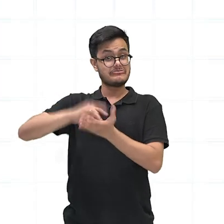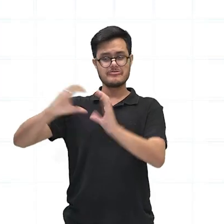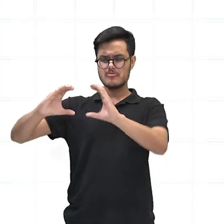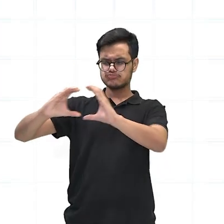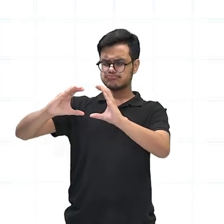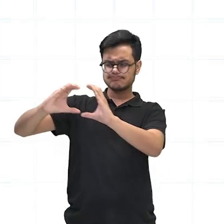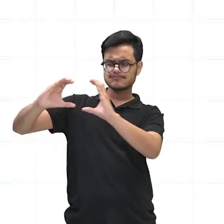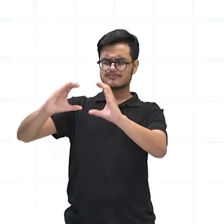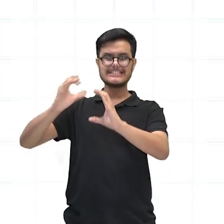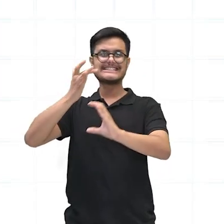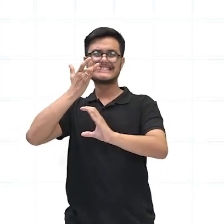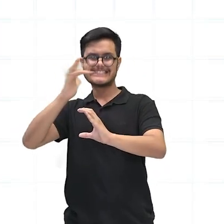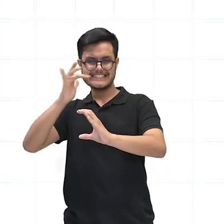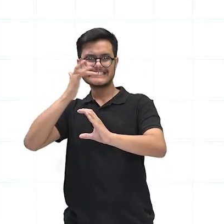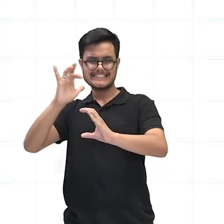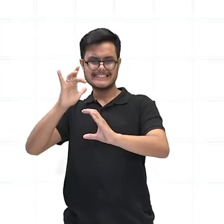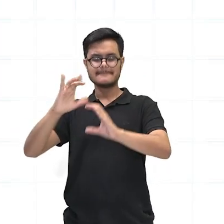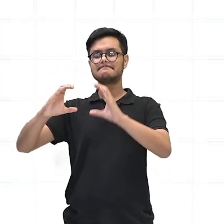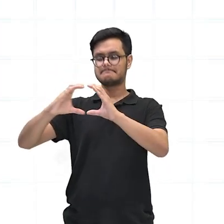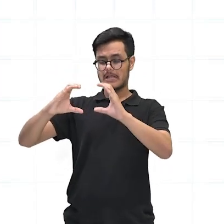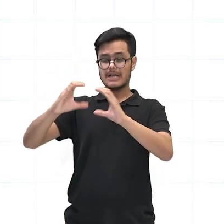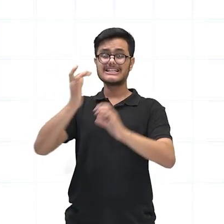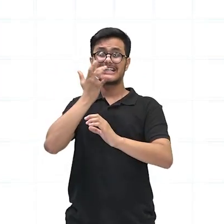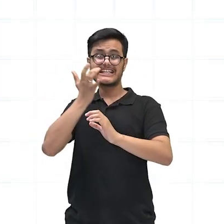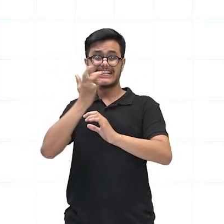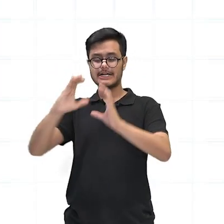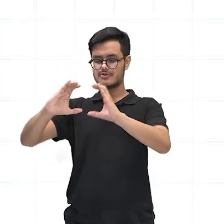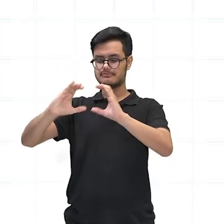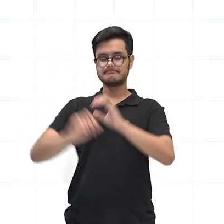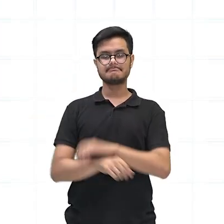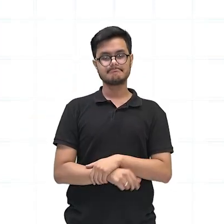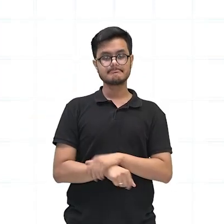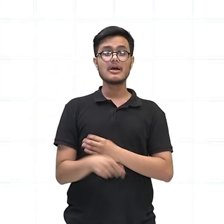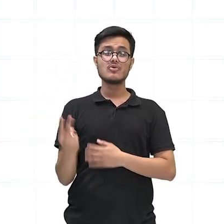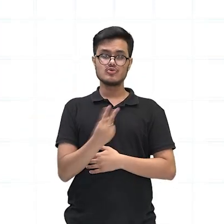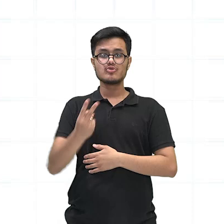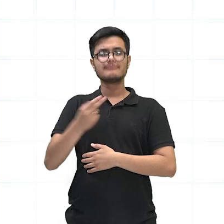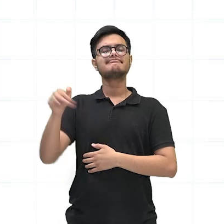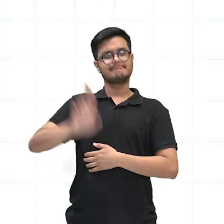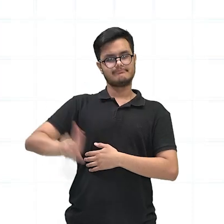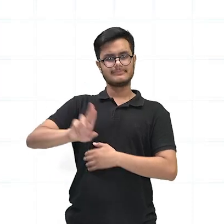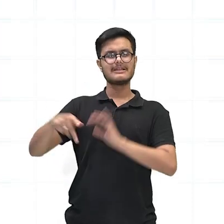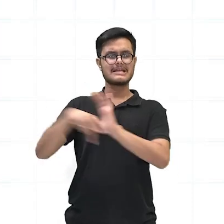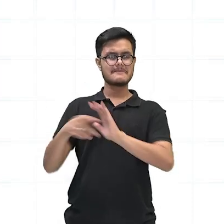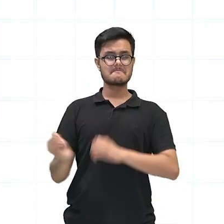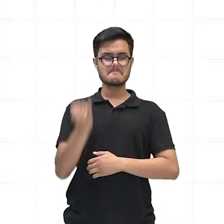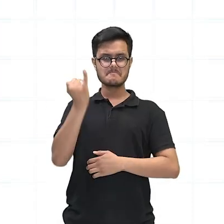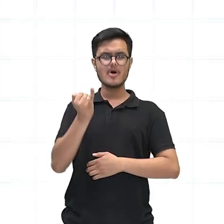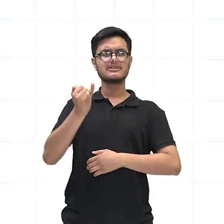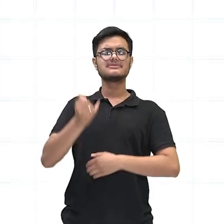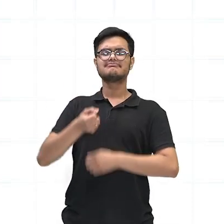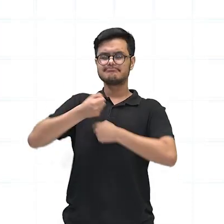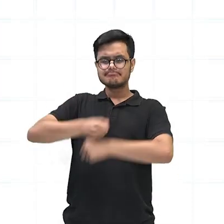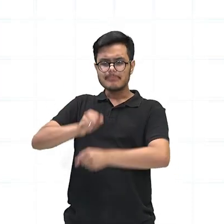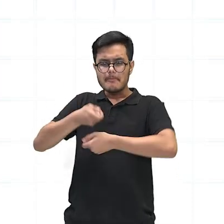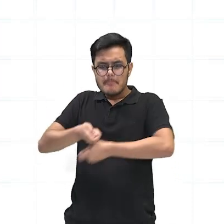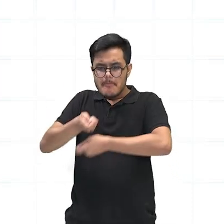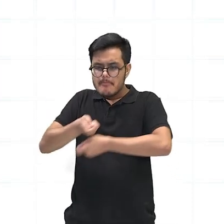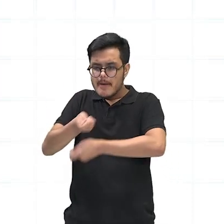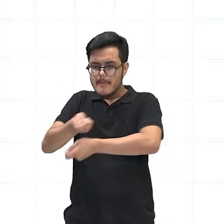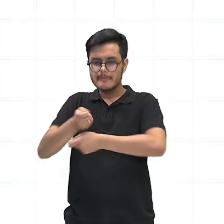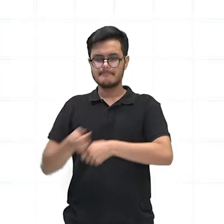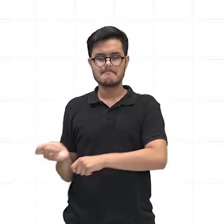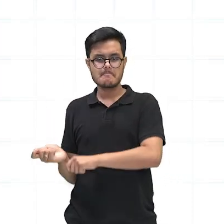de cortiça e plástico. Então, esses dois equipamentos são essenciais para que ocorra aí a prática